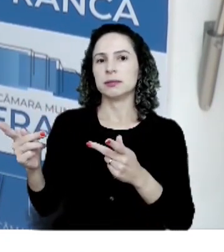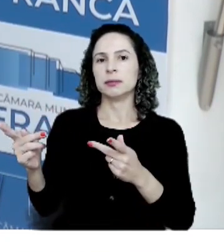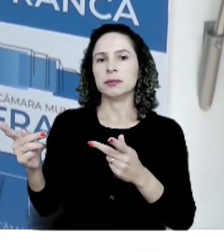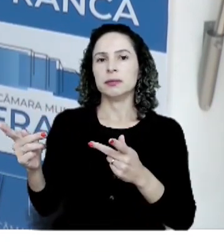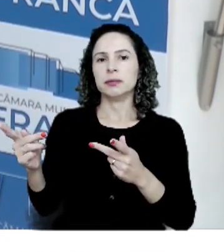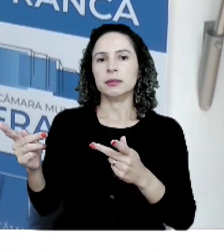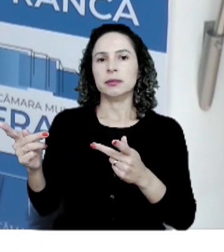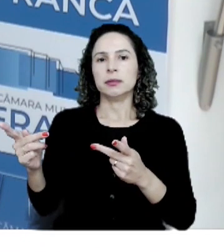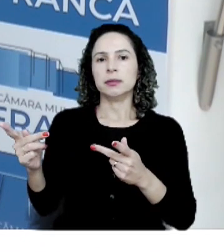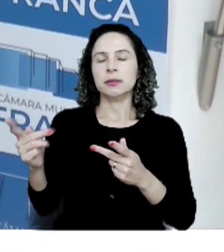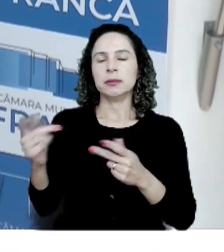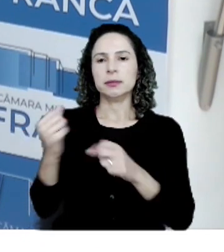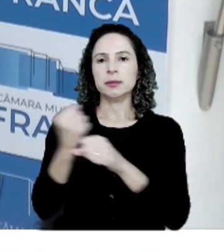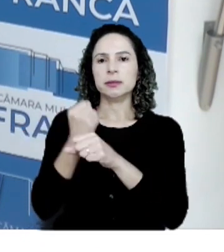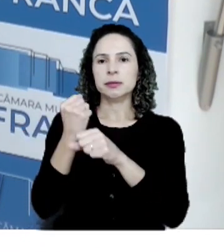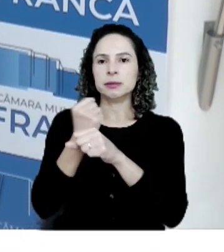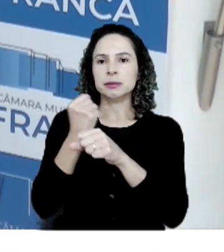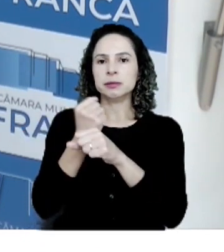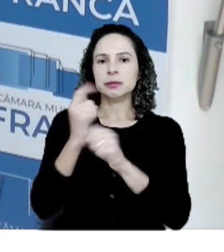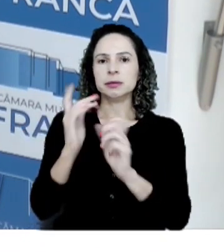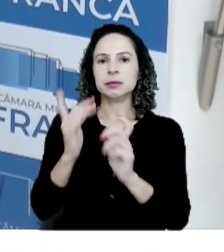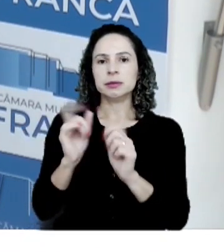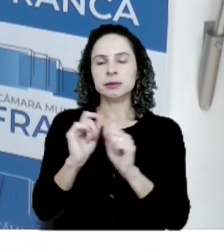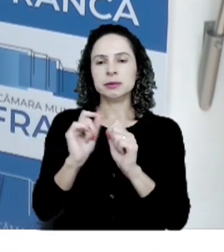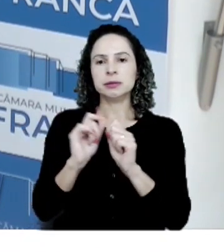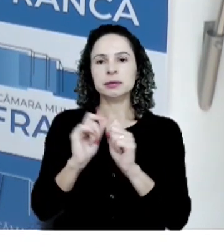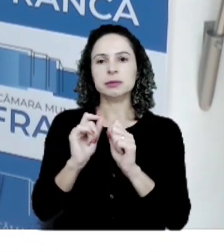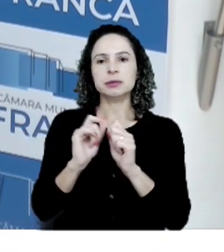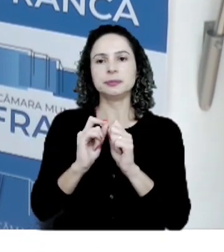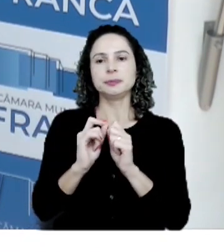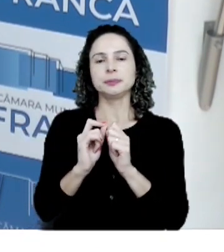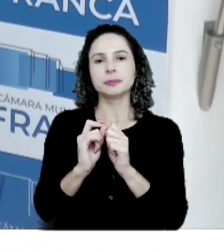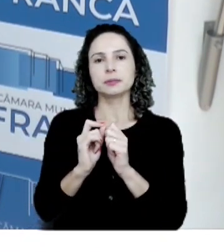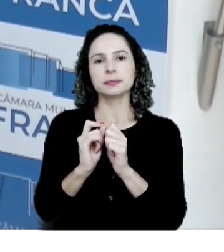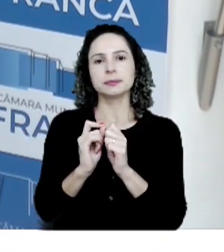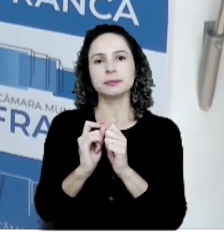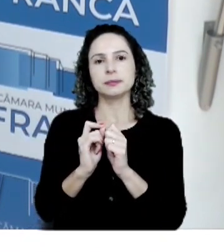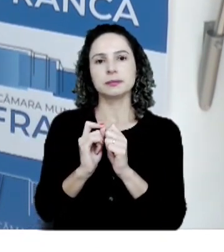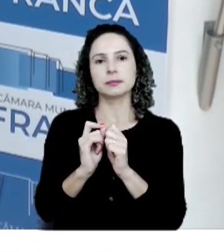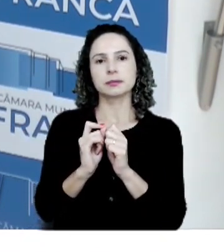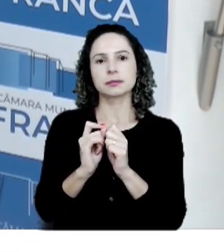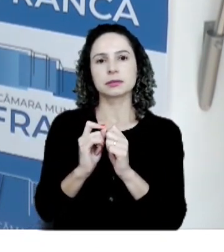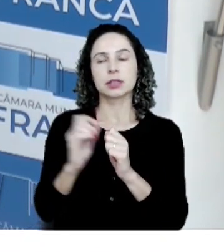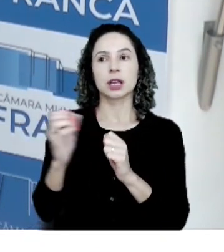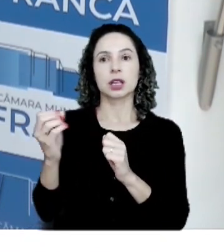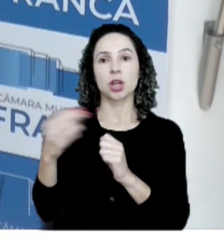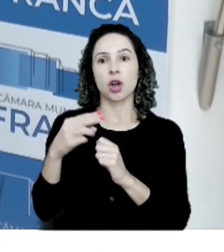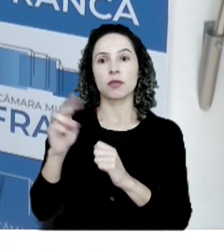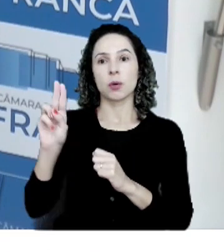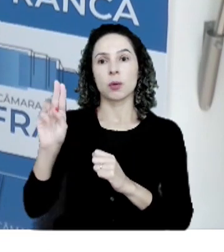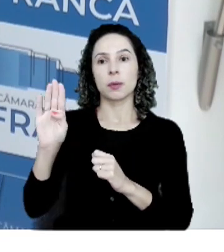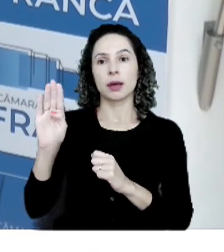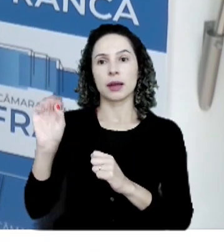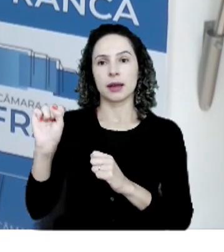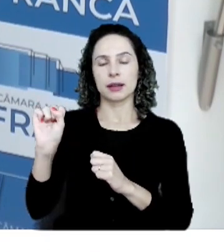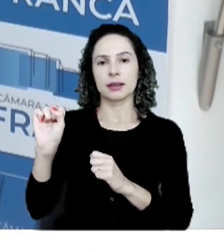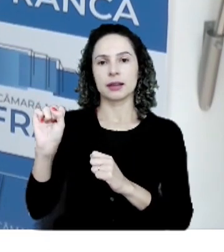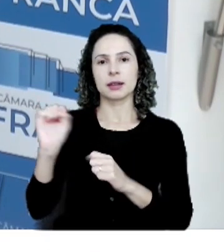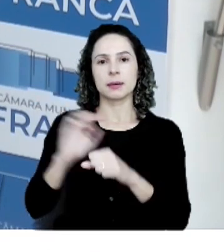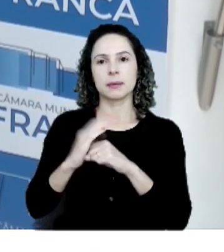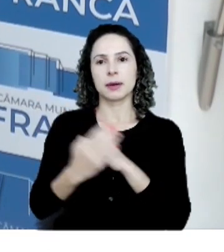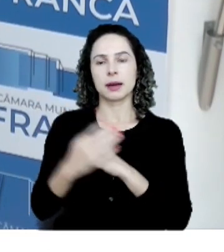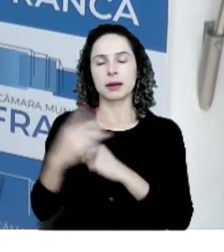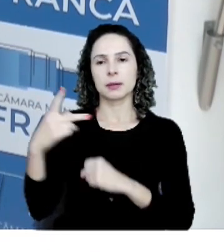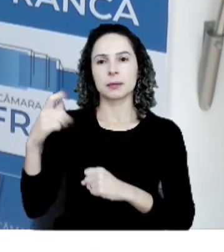as obras que estão sendo feitas na nova unidade básica de saúde do Jardim Paraty,